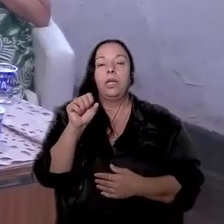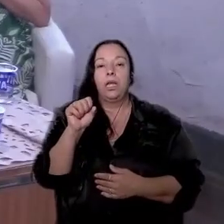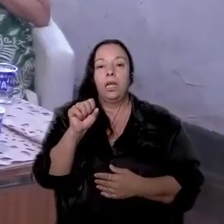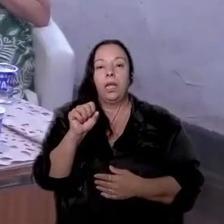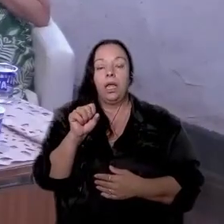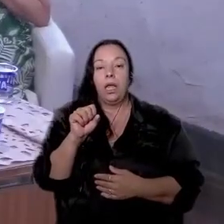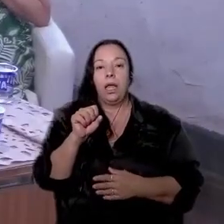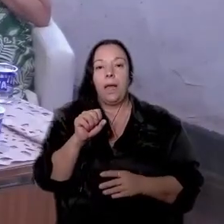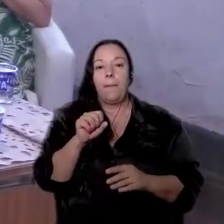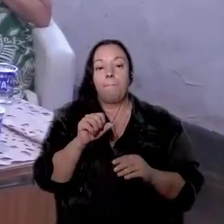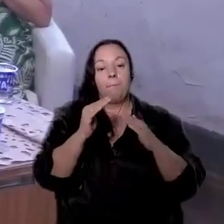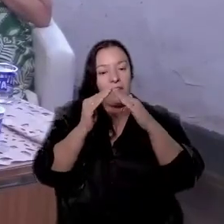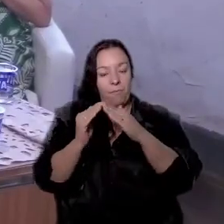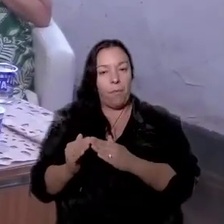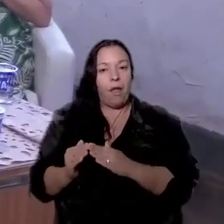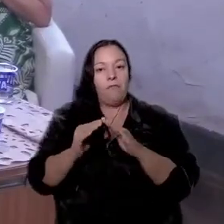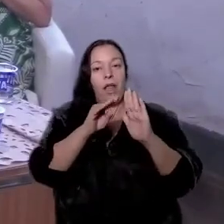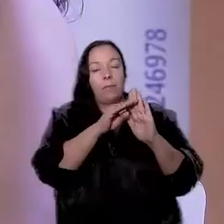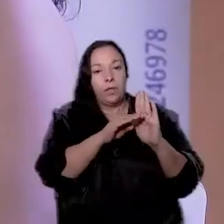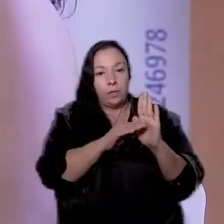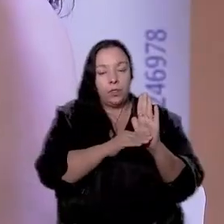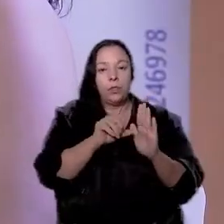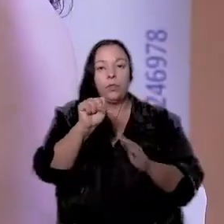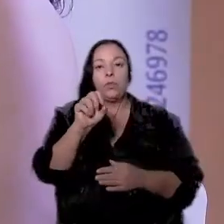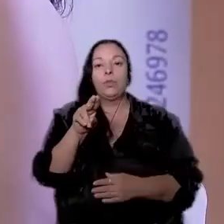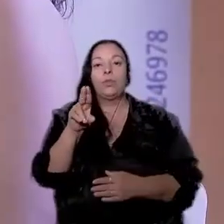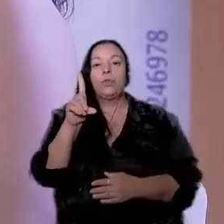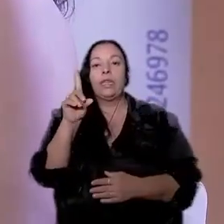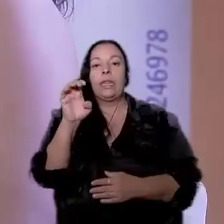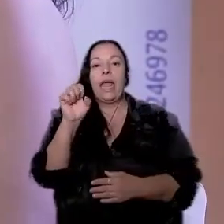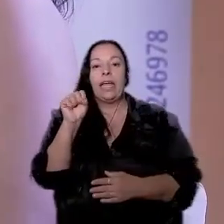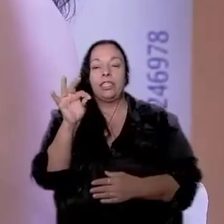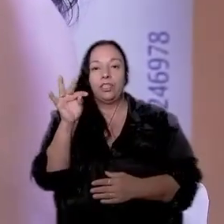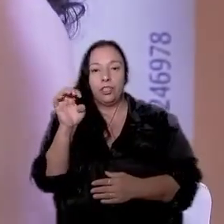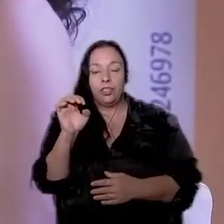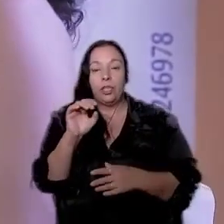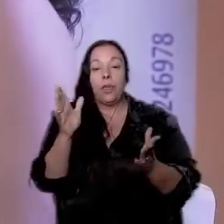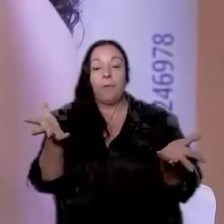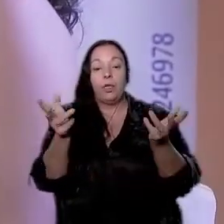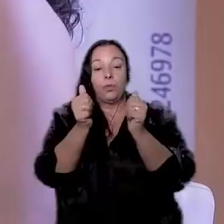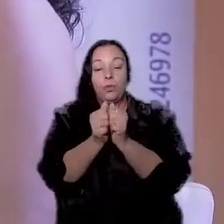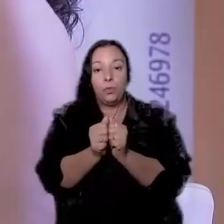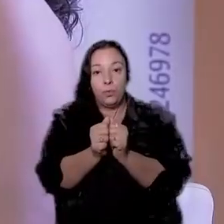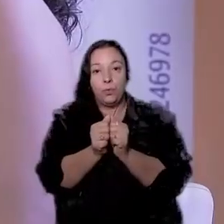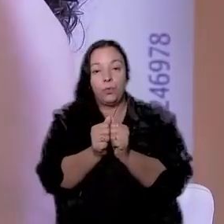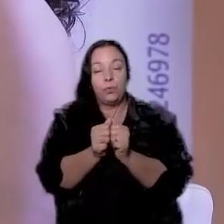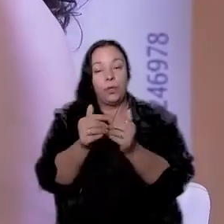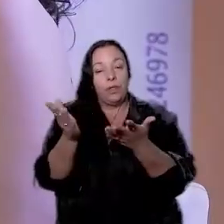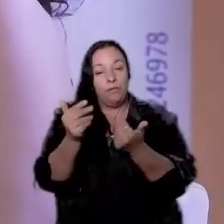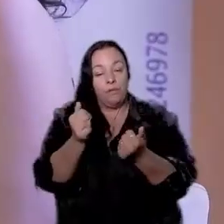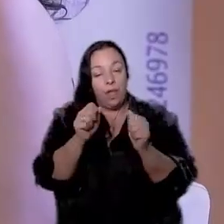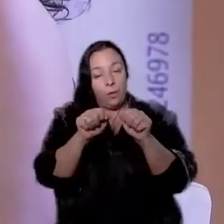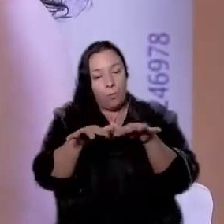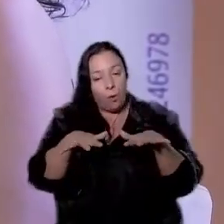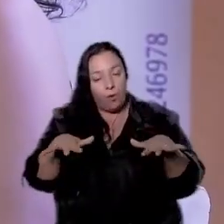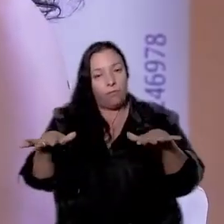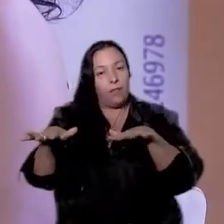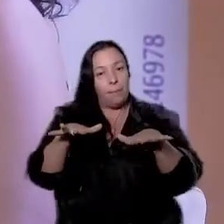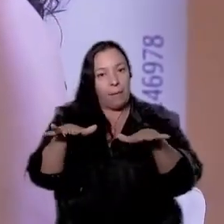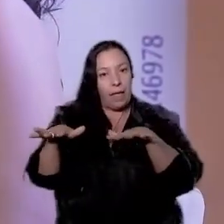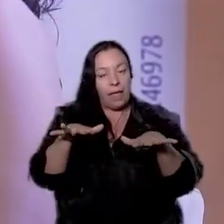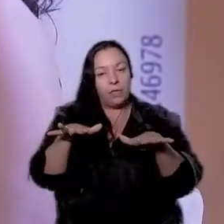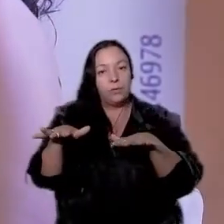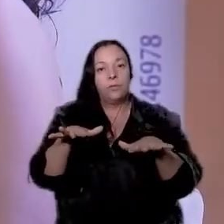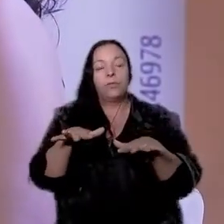programa Rouanet nas Favelas, que veio também para o Sudeste, a gente está aqui no Sudeste, mas, junto com isso, veio um movimento que acho que